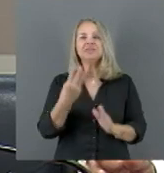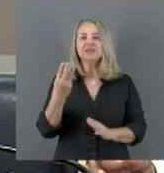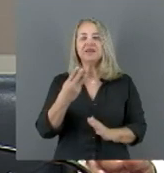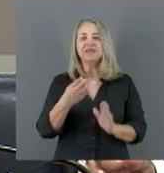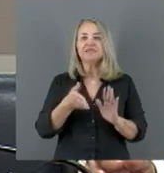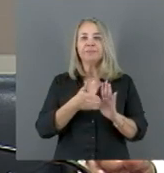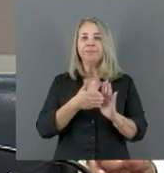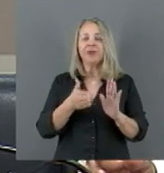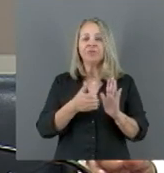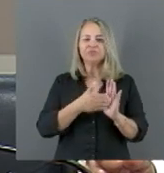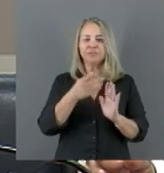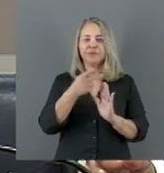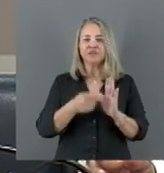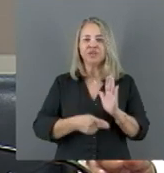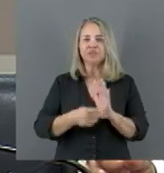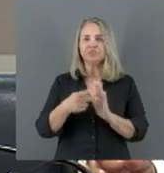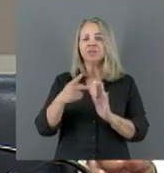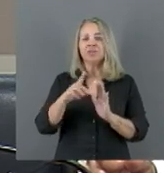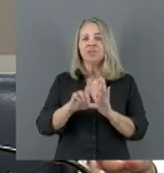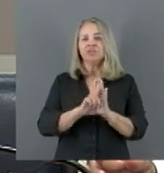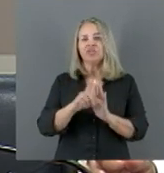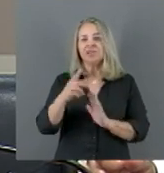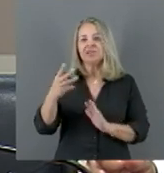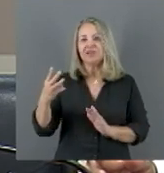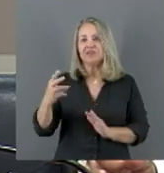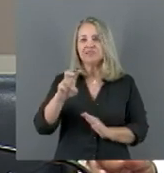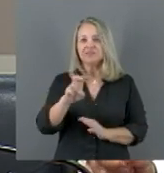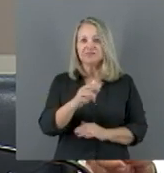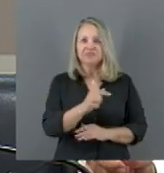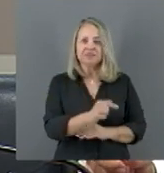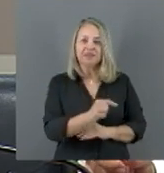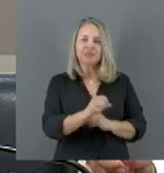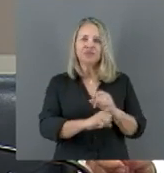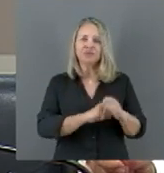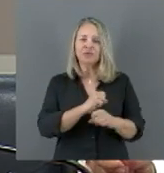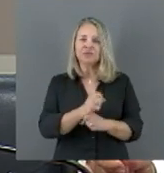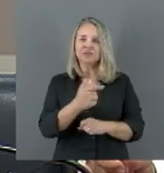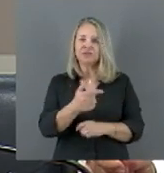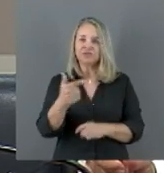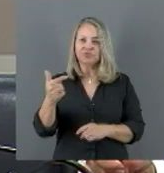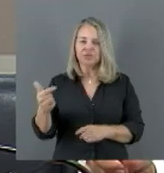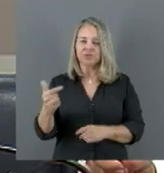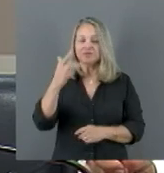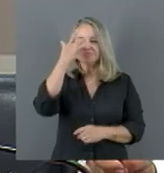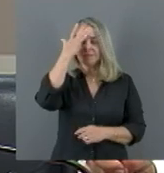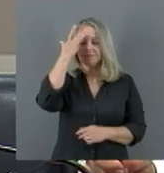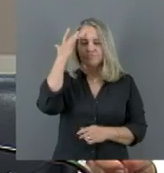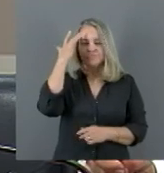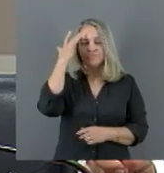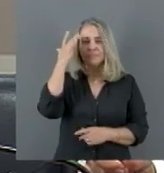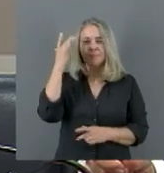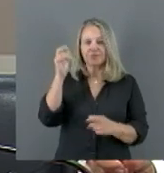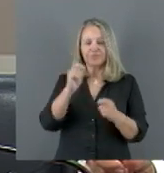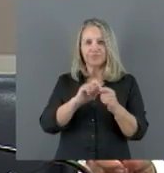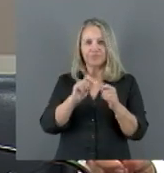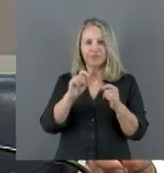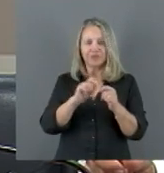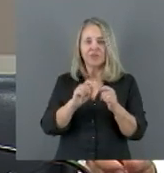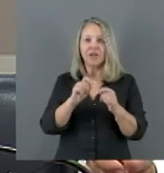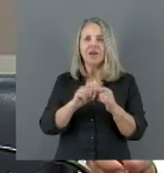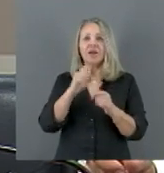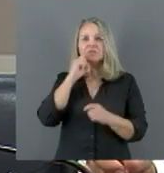lei 357, de 2022. A autoria é do senador